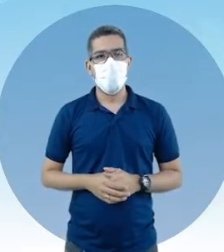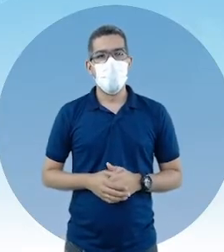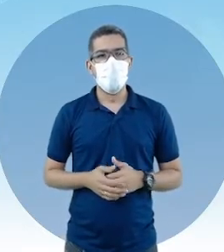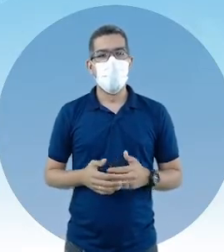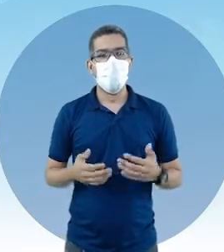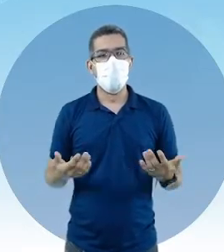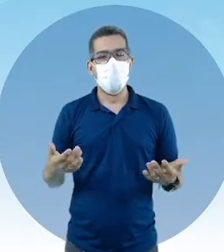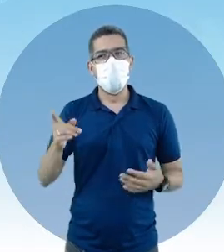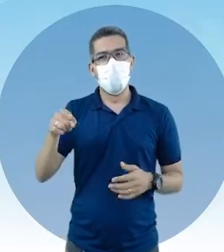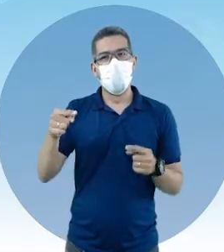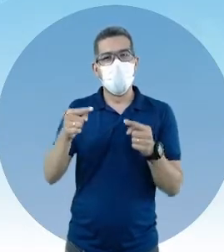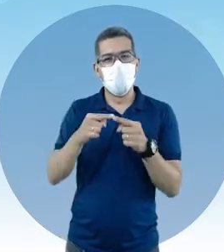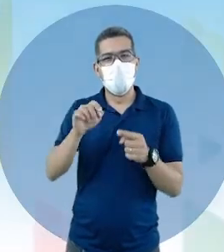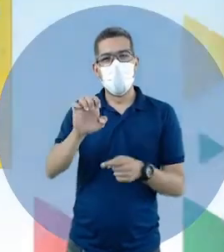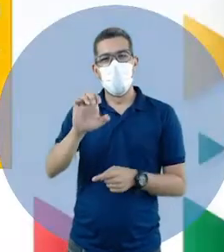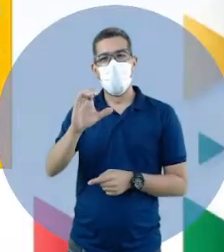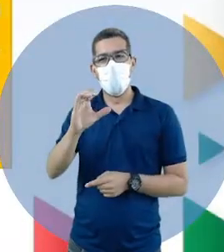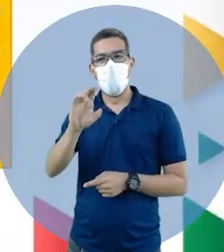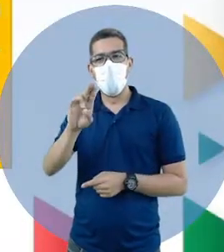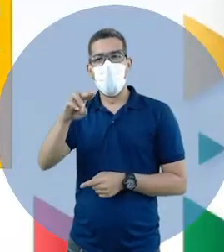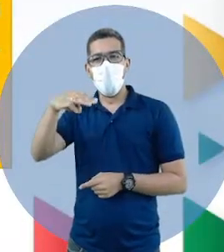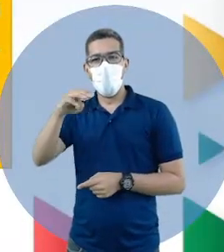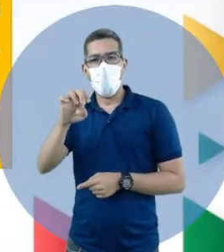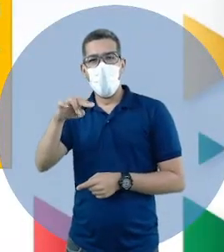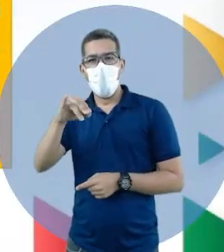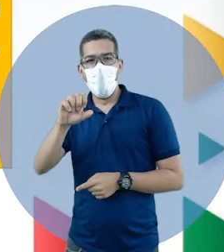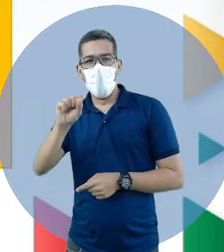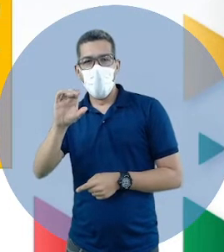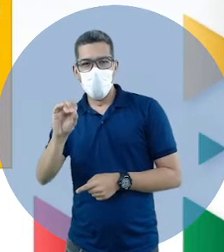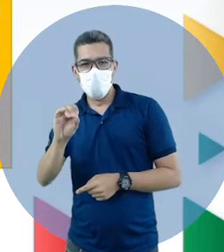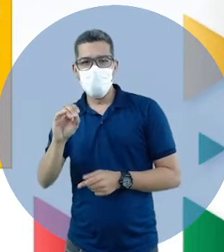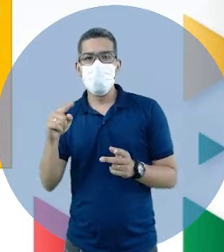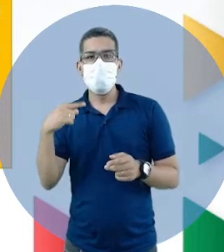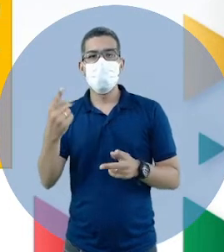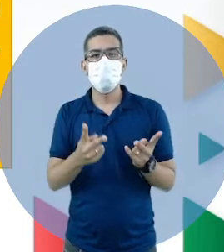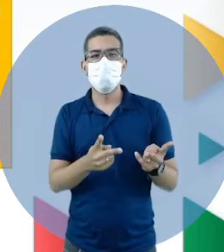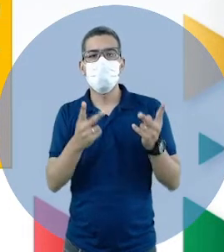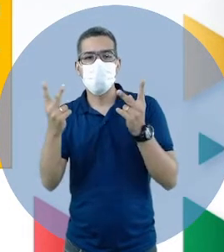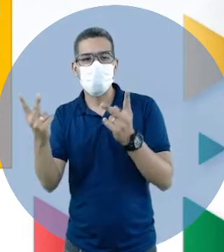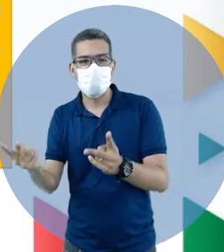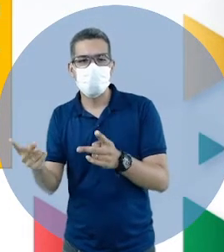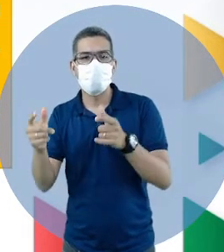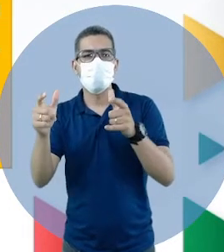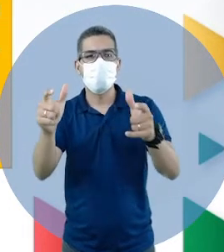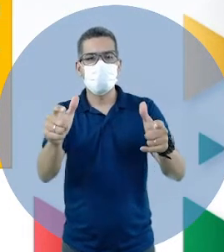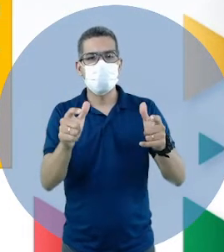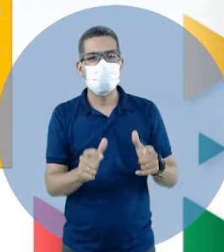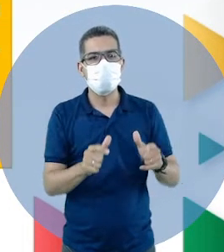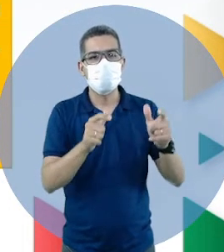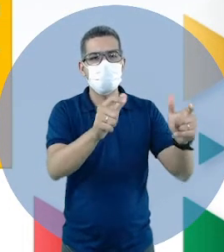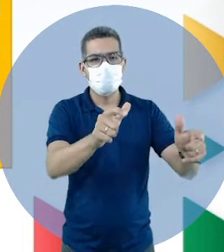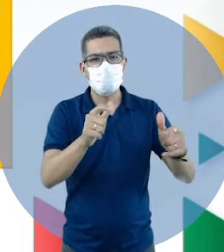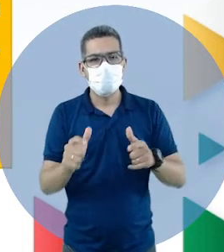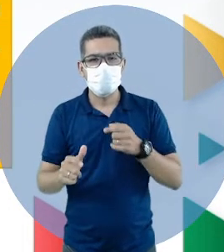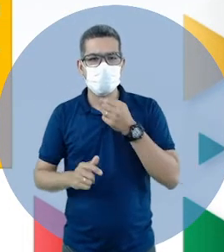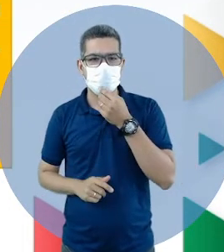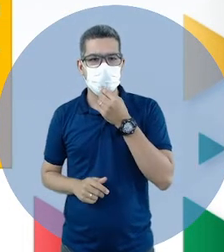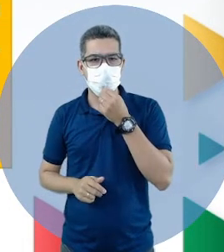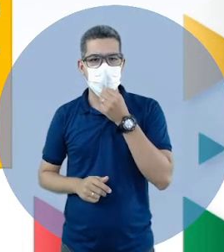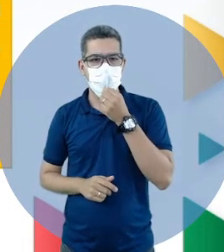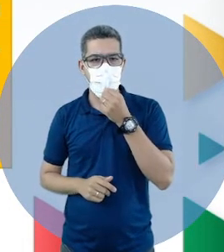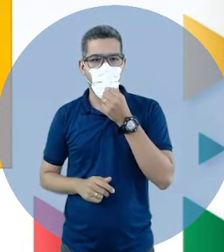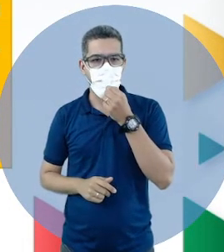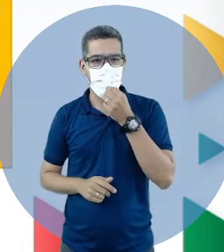só, em setembro de 93, viajou para as repúblicas do Báltico na primeira visita de um papa